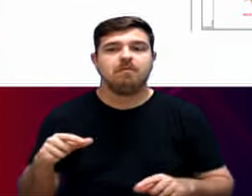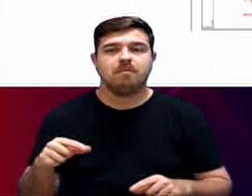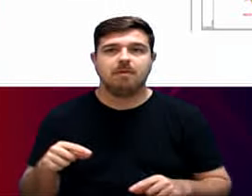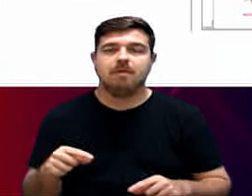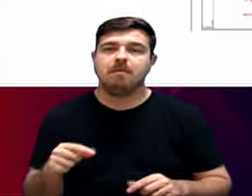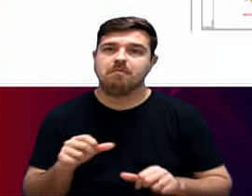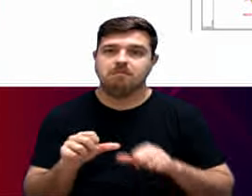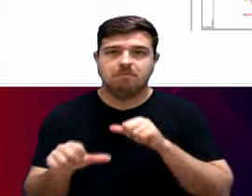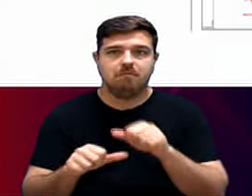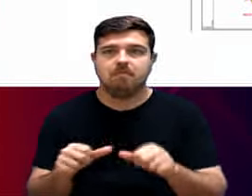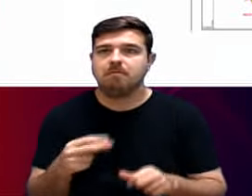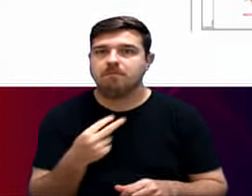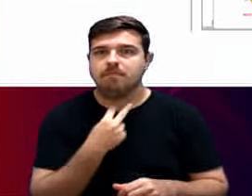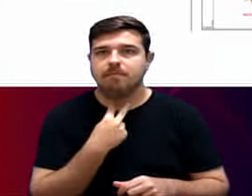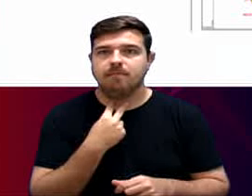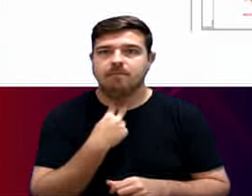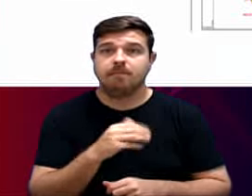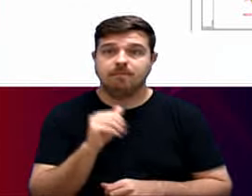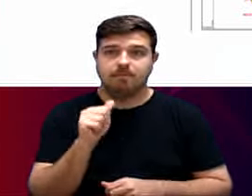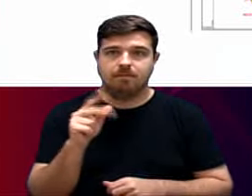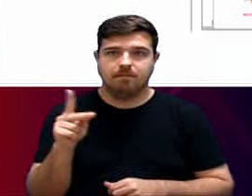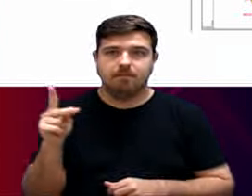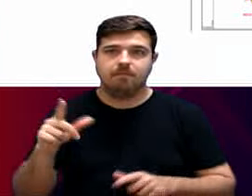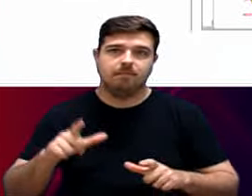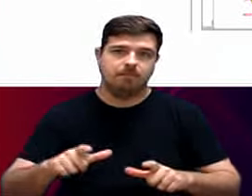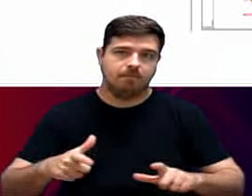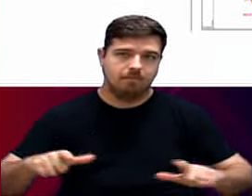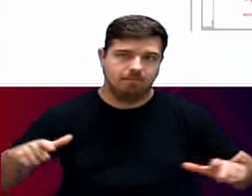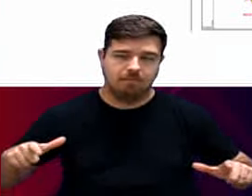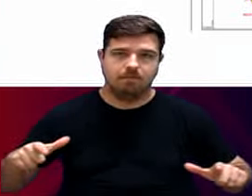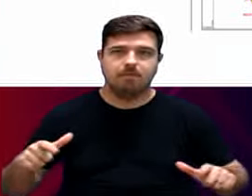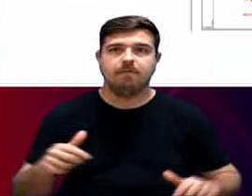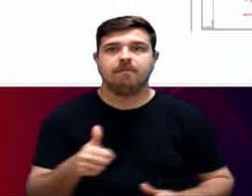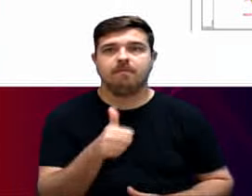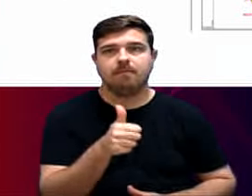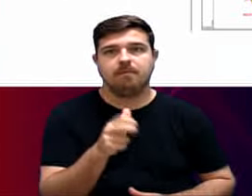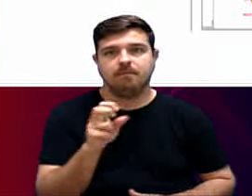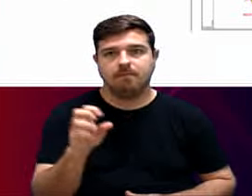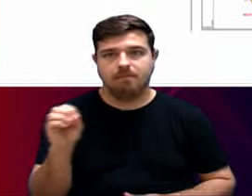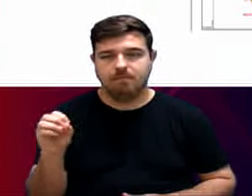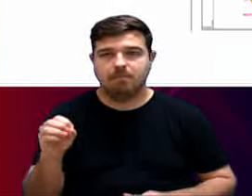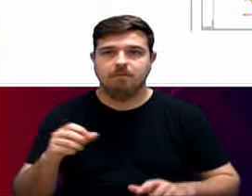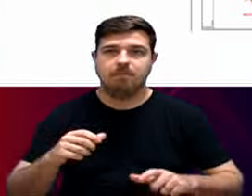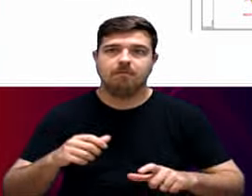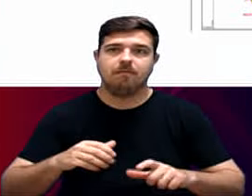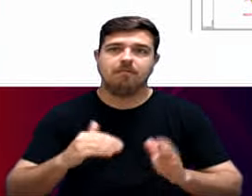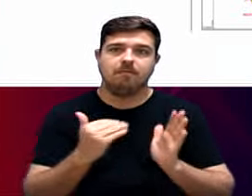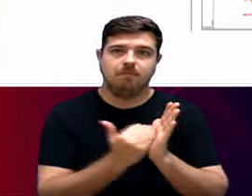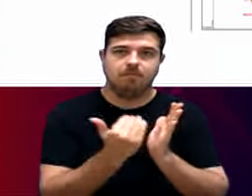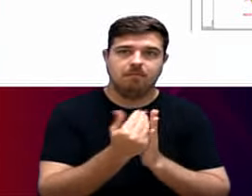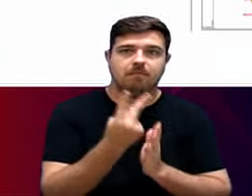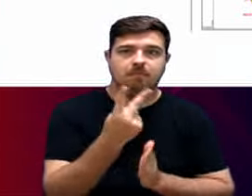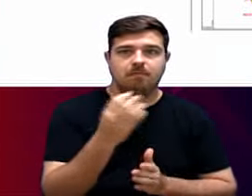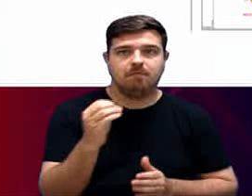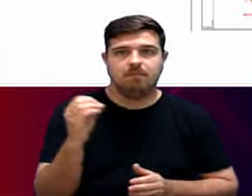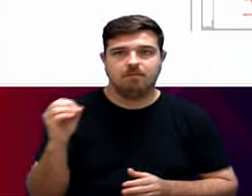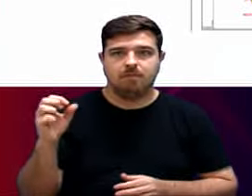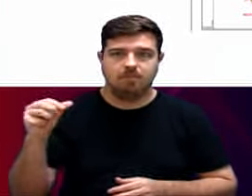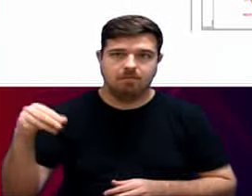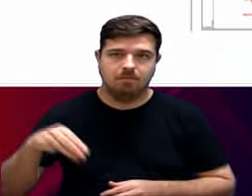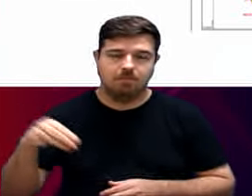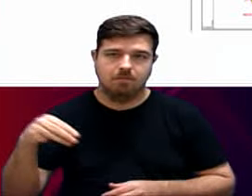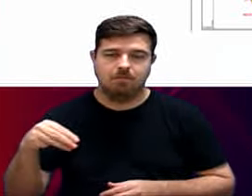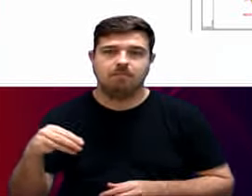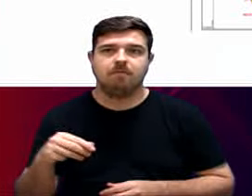de de app de 150 para 200 m para cada lado do do